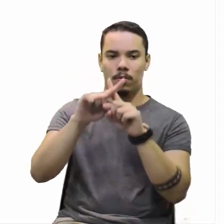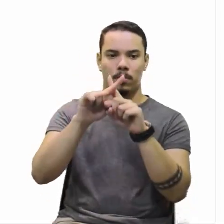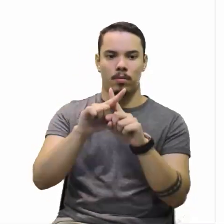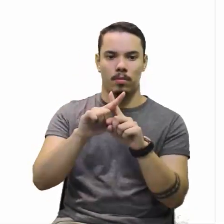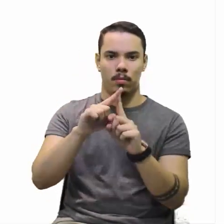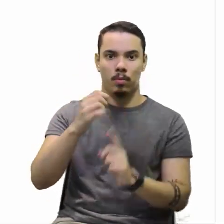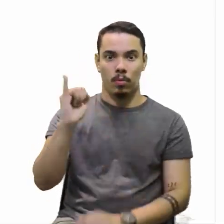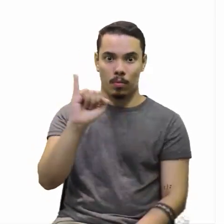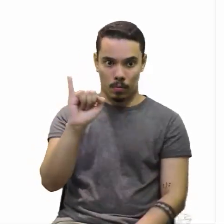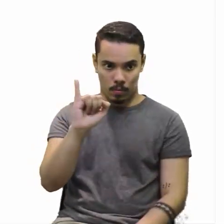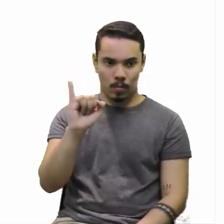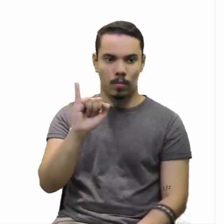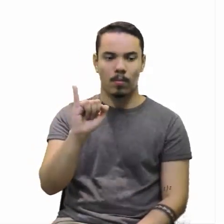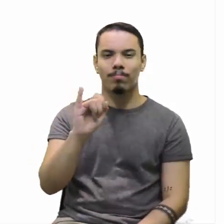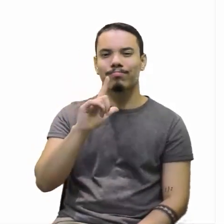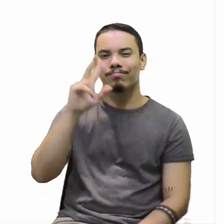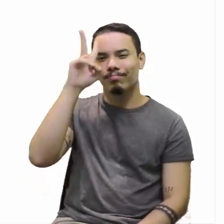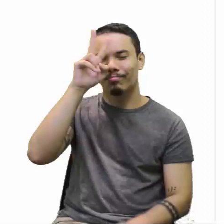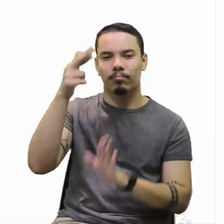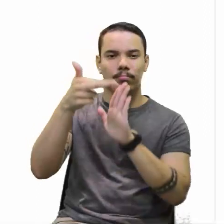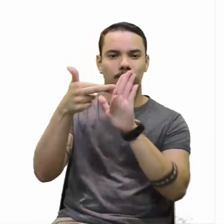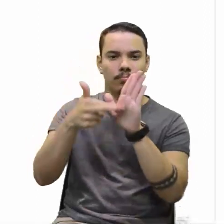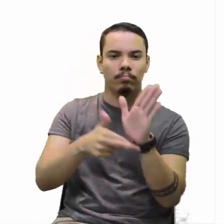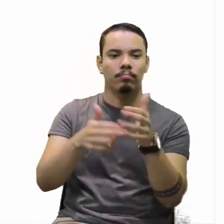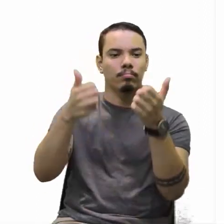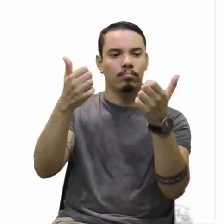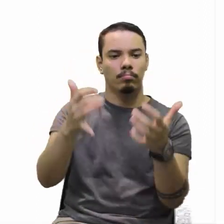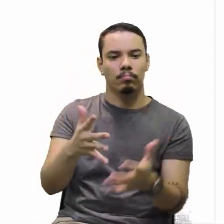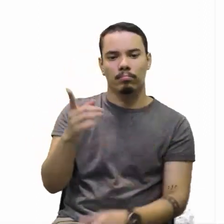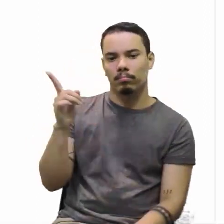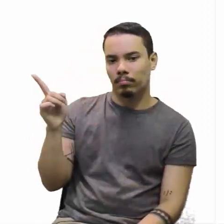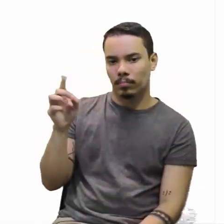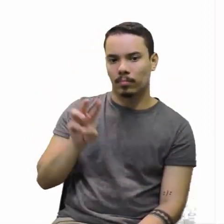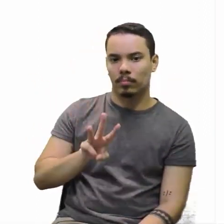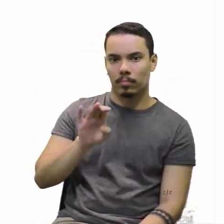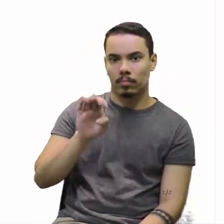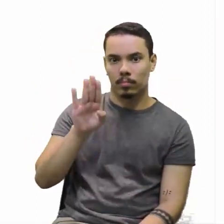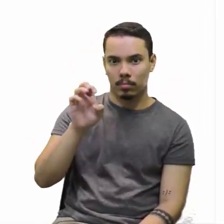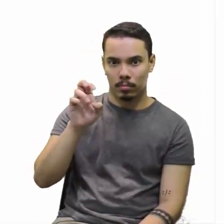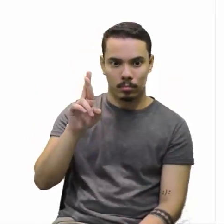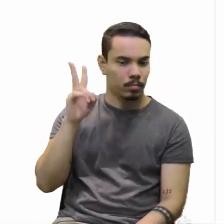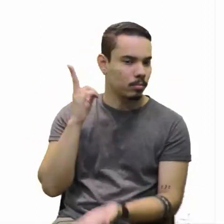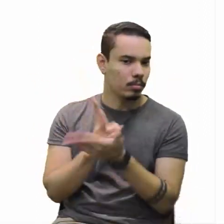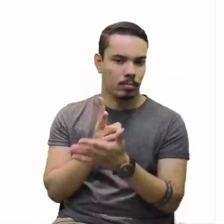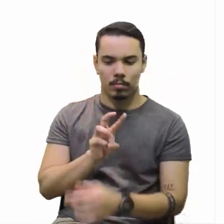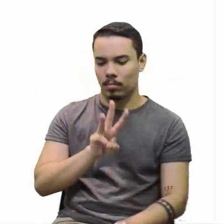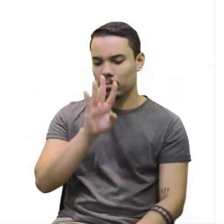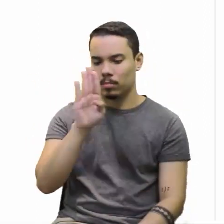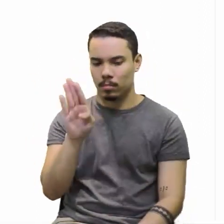magnético. Tá? O fluxo magnético é dado em Weber, WB,